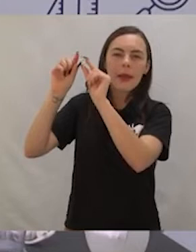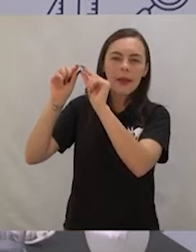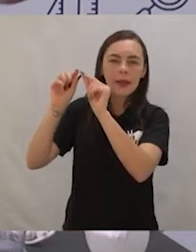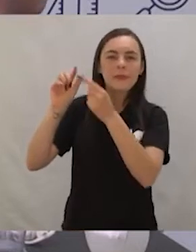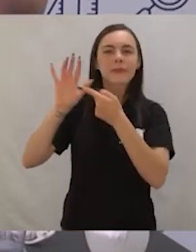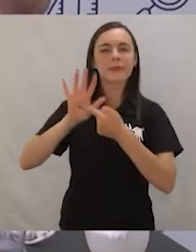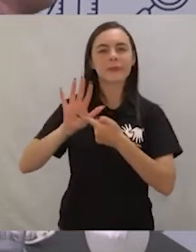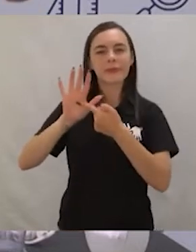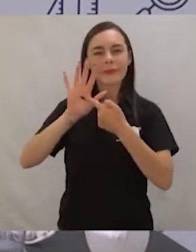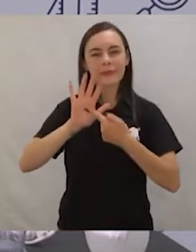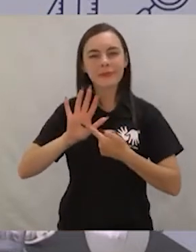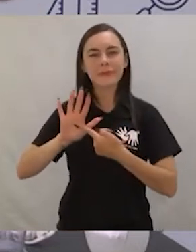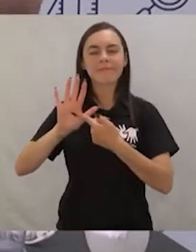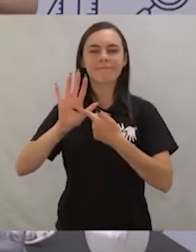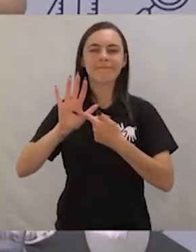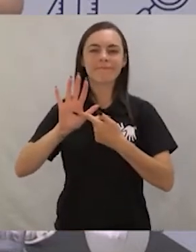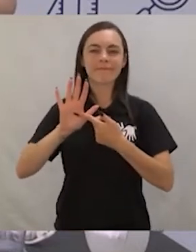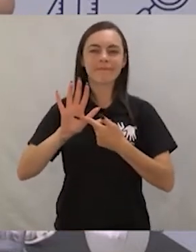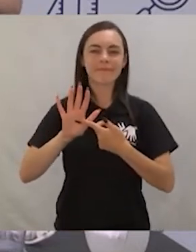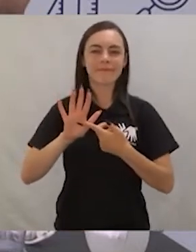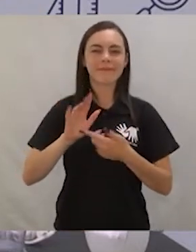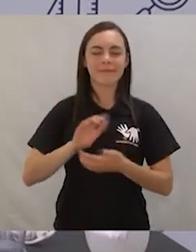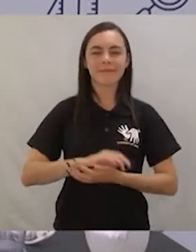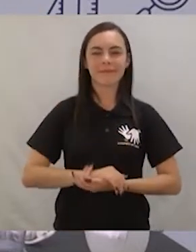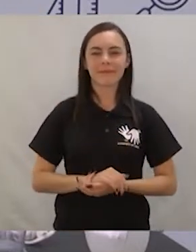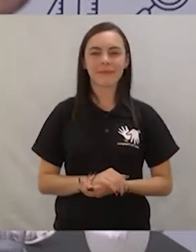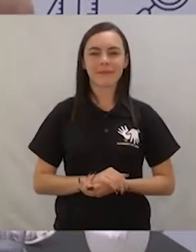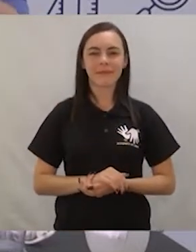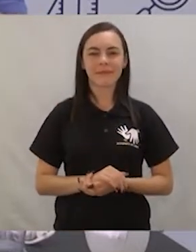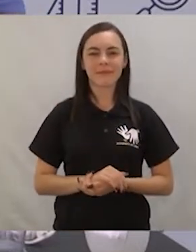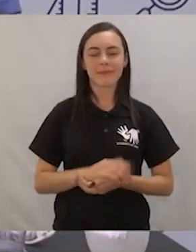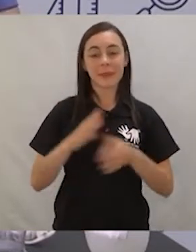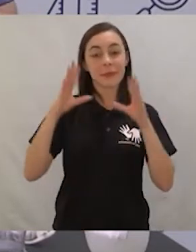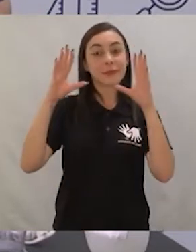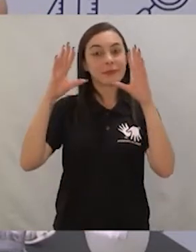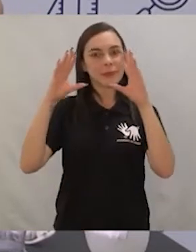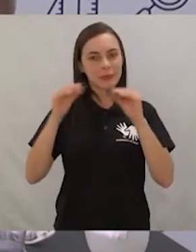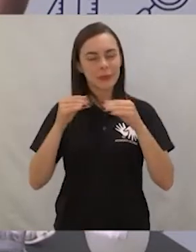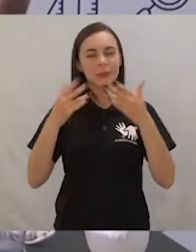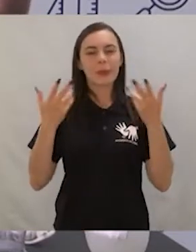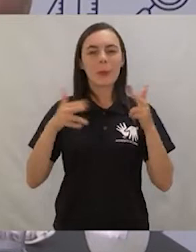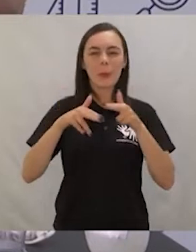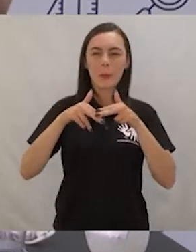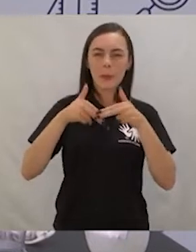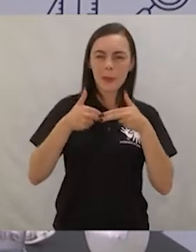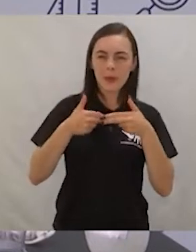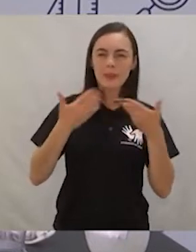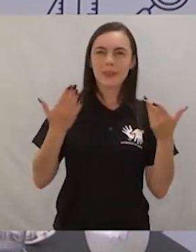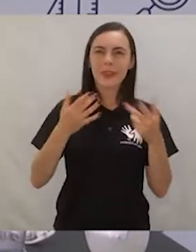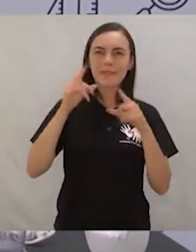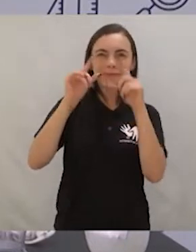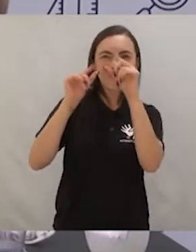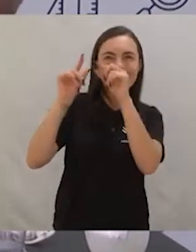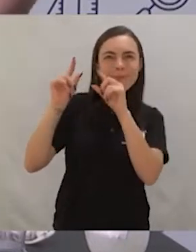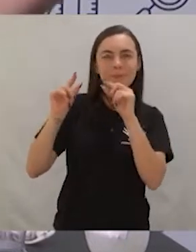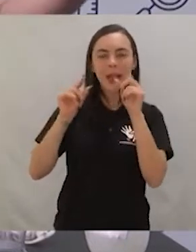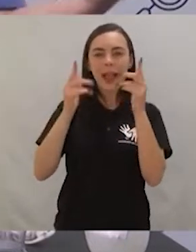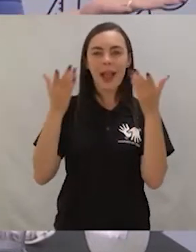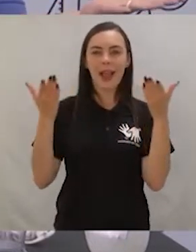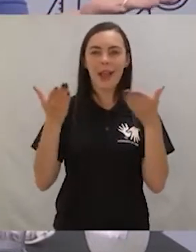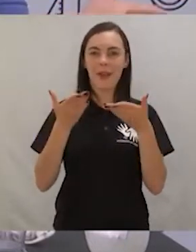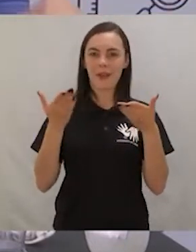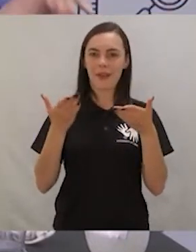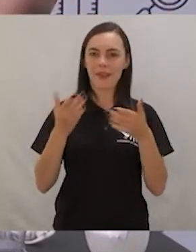recém aparecendo, estavam recém aparecendo lá no céu, né, à noite. Então isso quer dizer recém-feitas. Então a